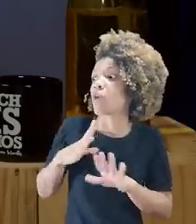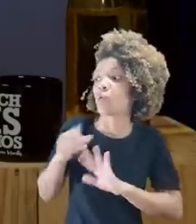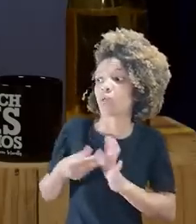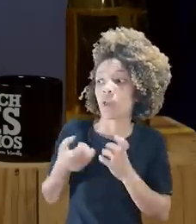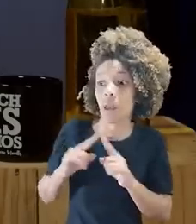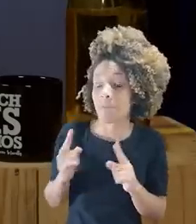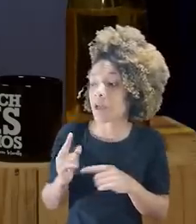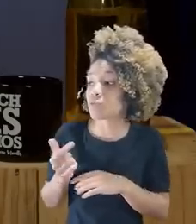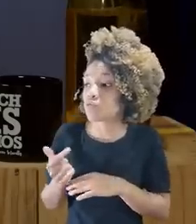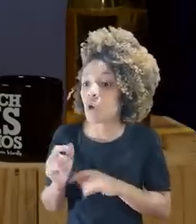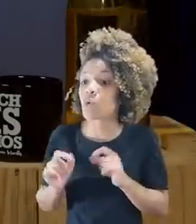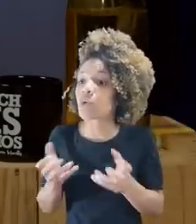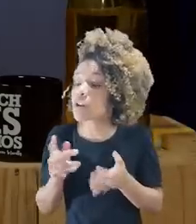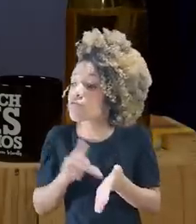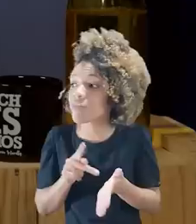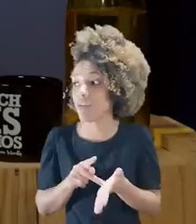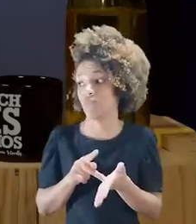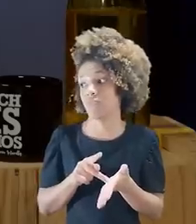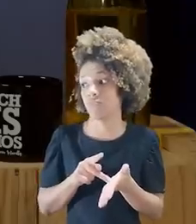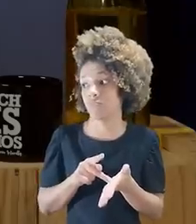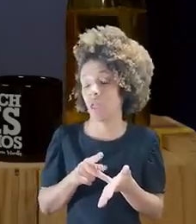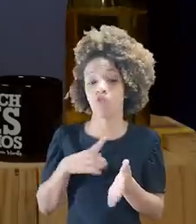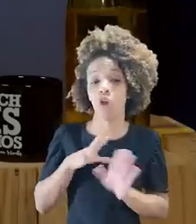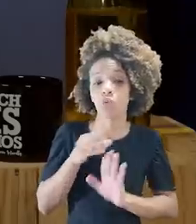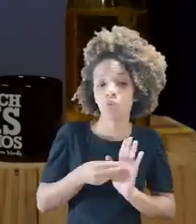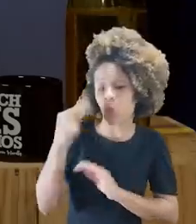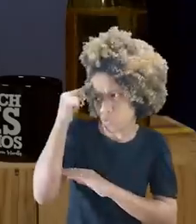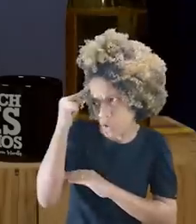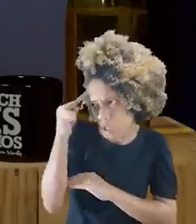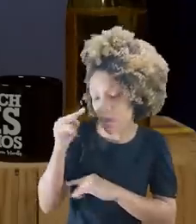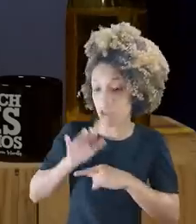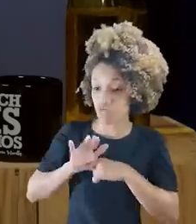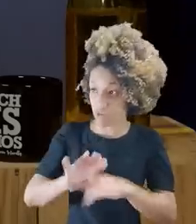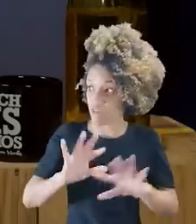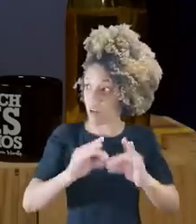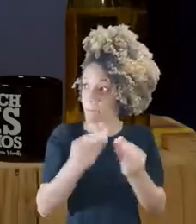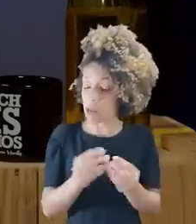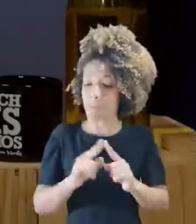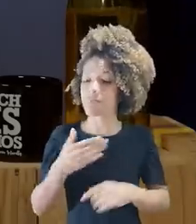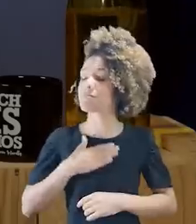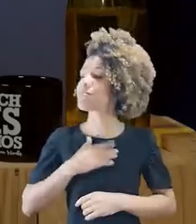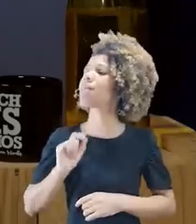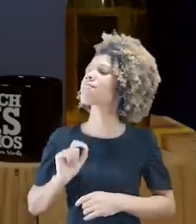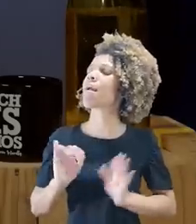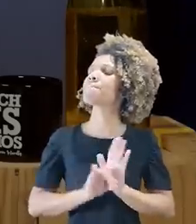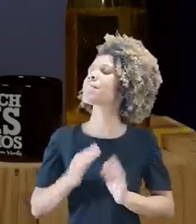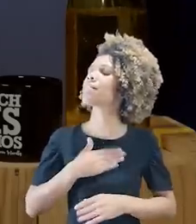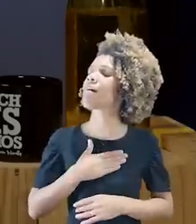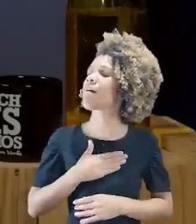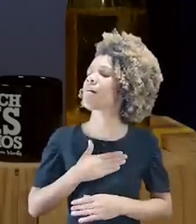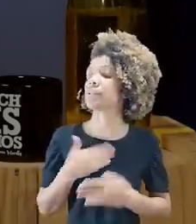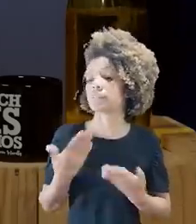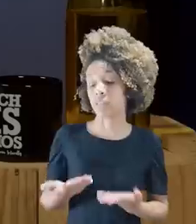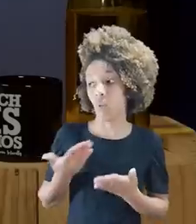queria mas eu não tinha o que eu queria de verdade eu tinha tudo que eu sonhava que era ajudar minha família mas e eu quem eu era então eu